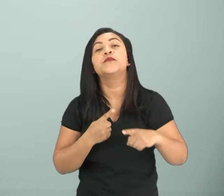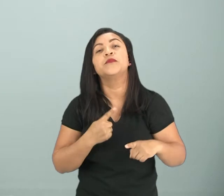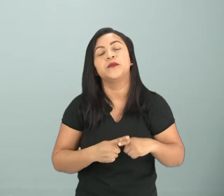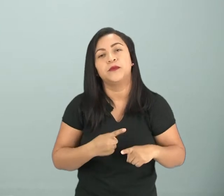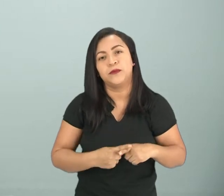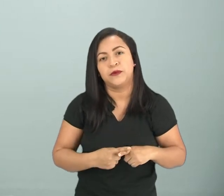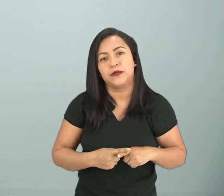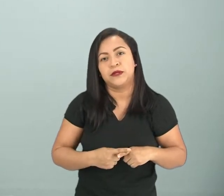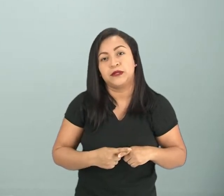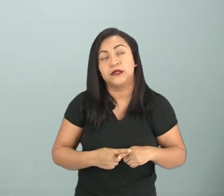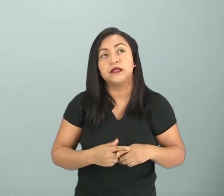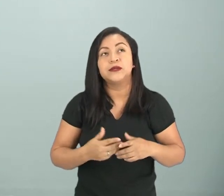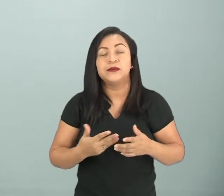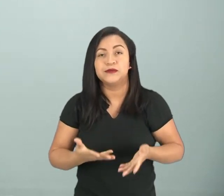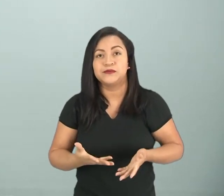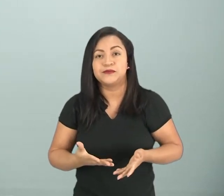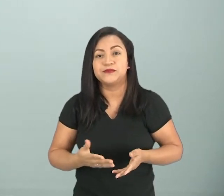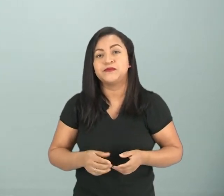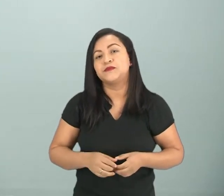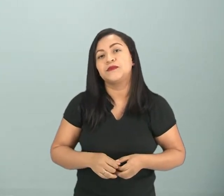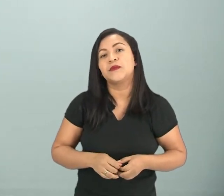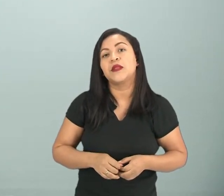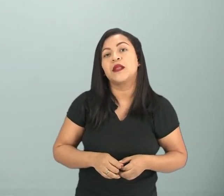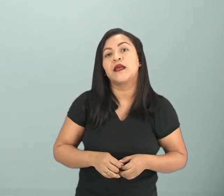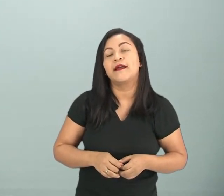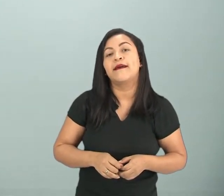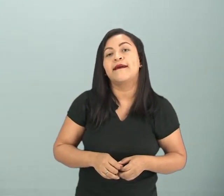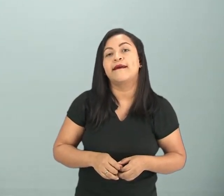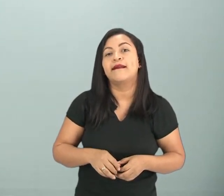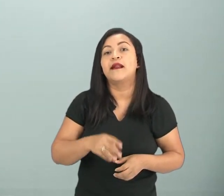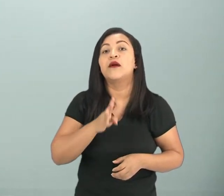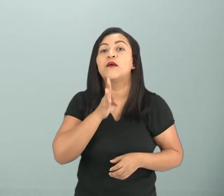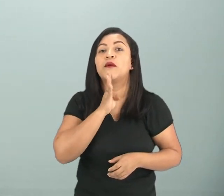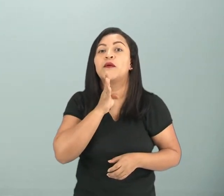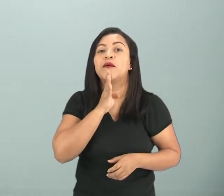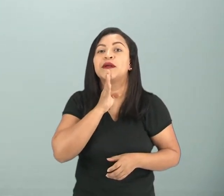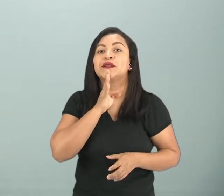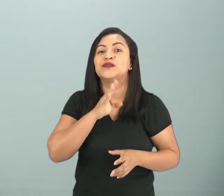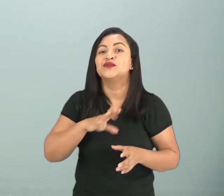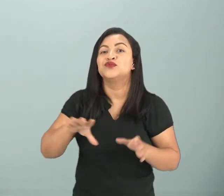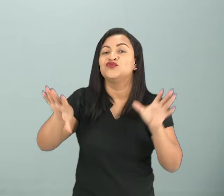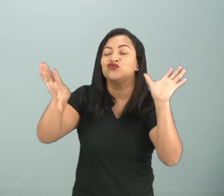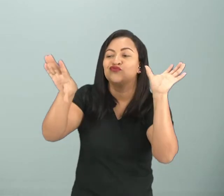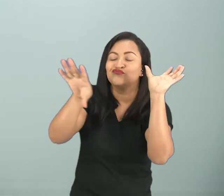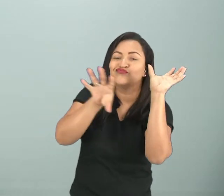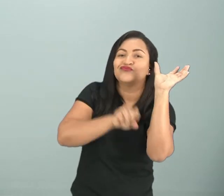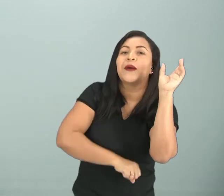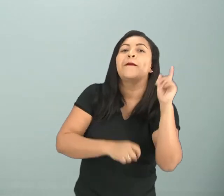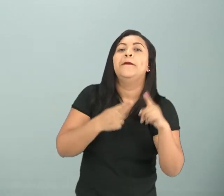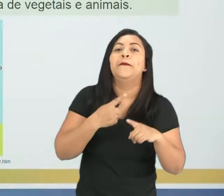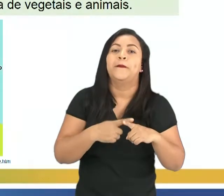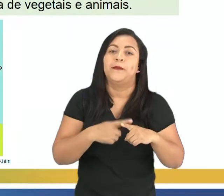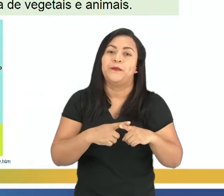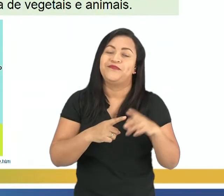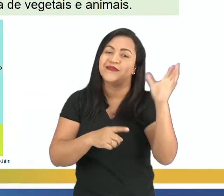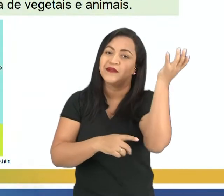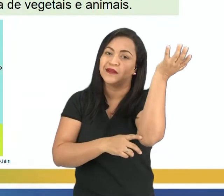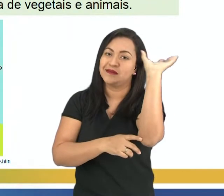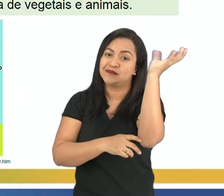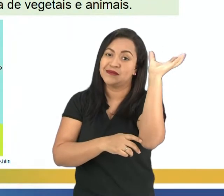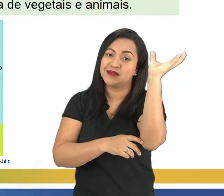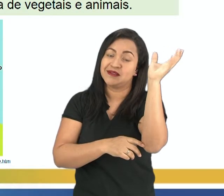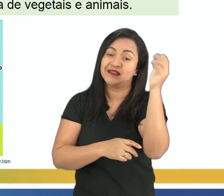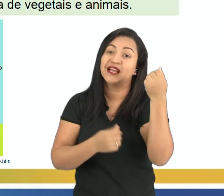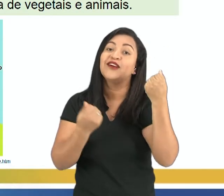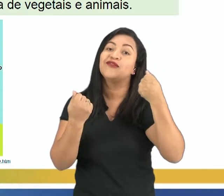também dizer que a fotossíntese ela é conhecida como sequestro do carbono. Por quê? Porque as plantas elas vão